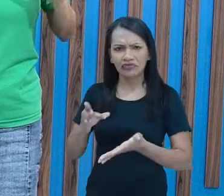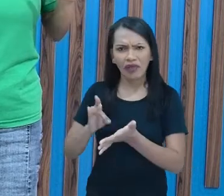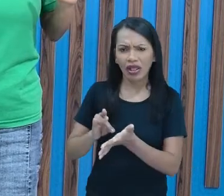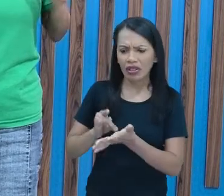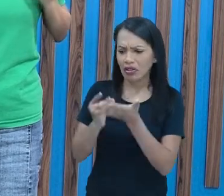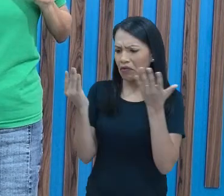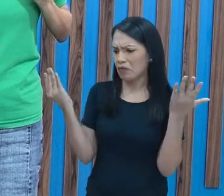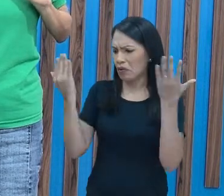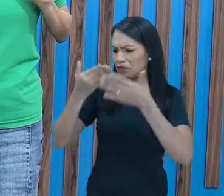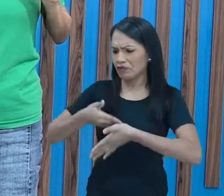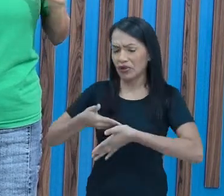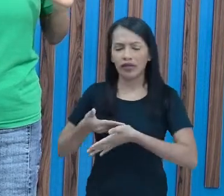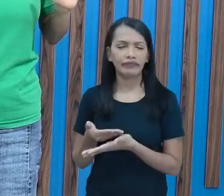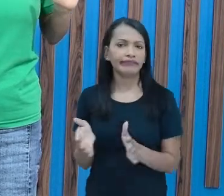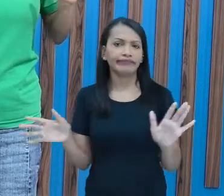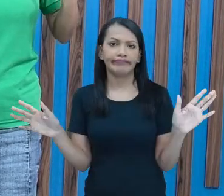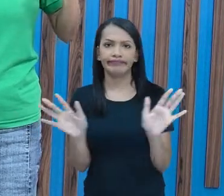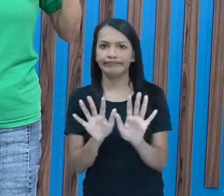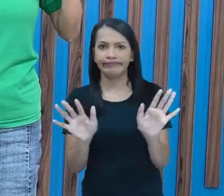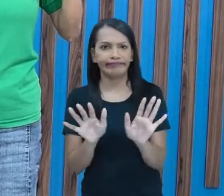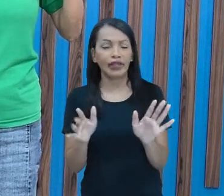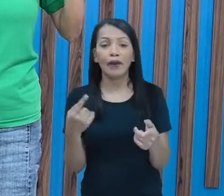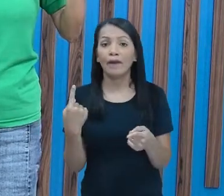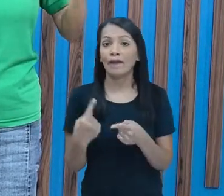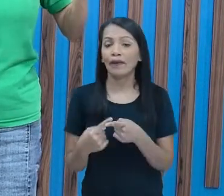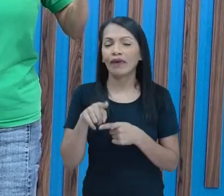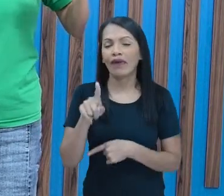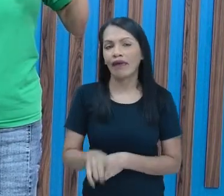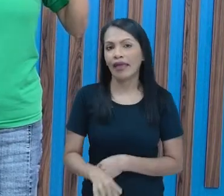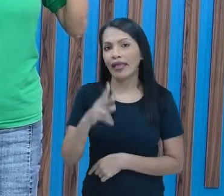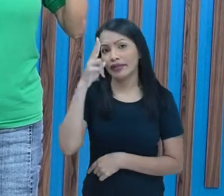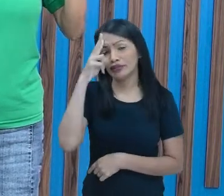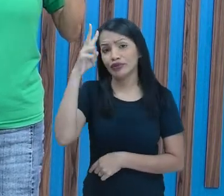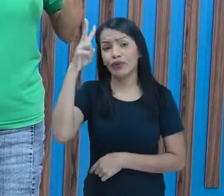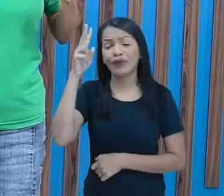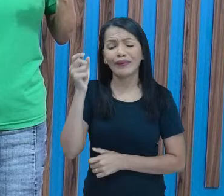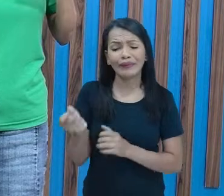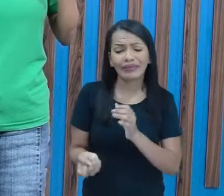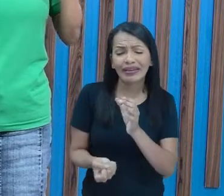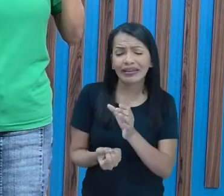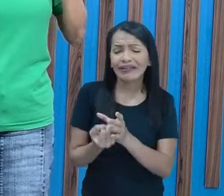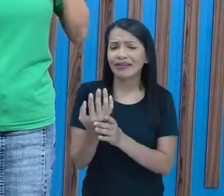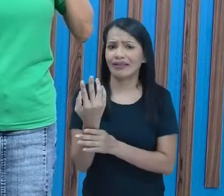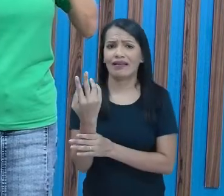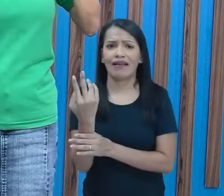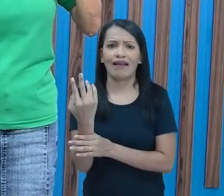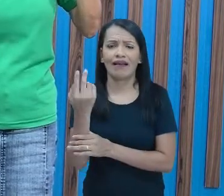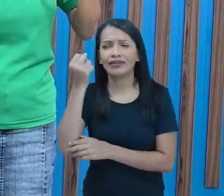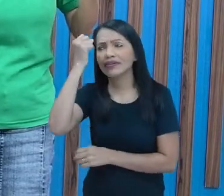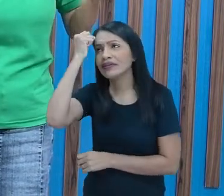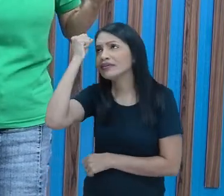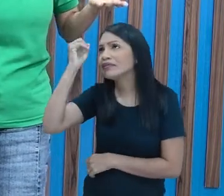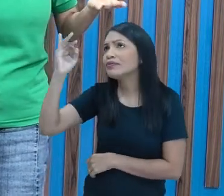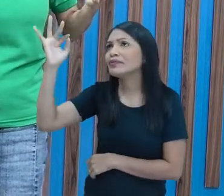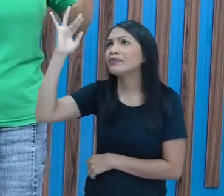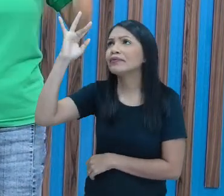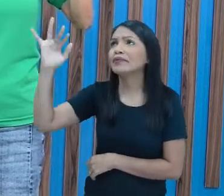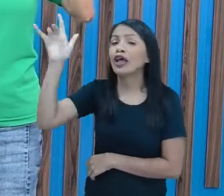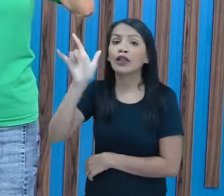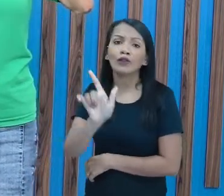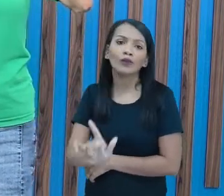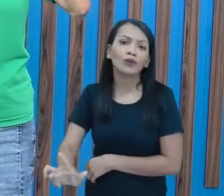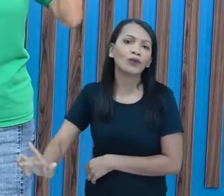Não existe nenhuma comprovação, porque são histórias criadas a partir da fantasia,